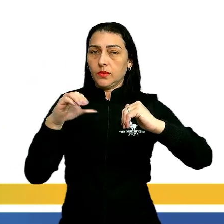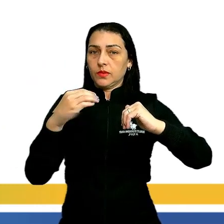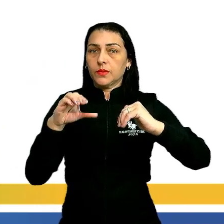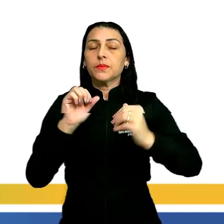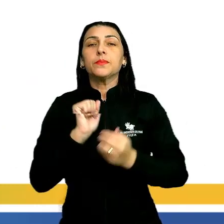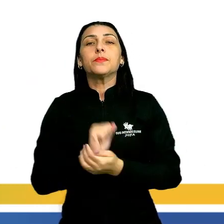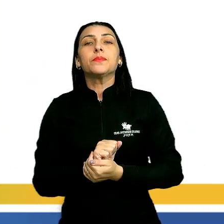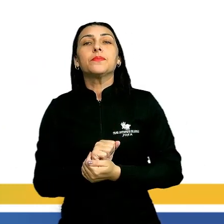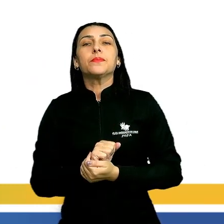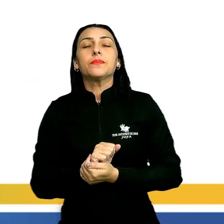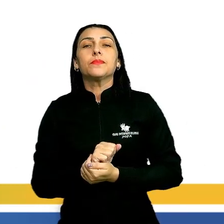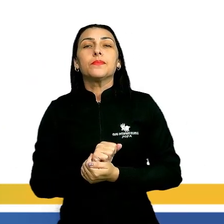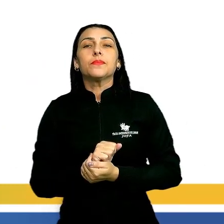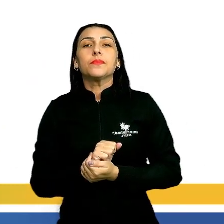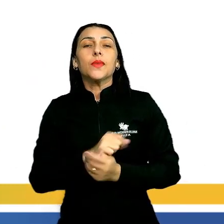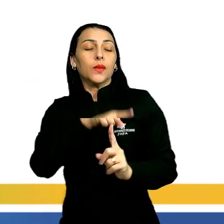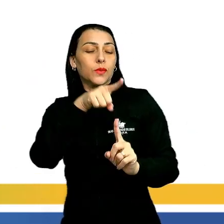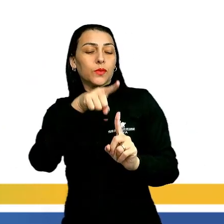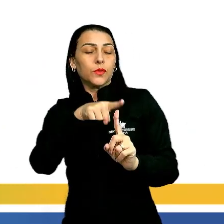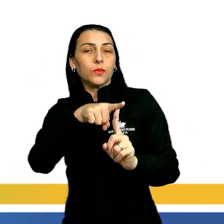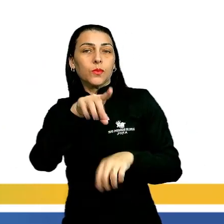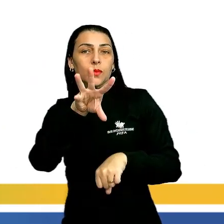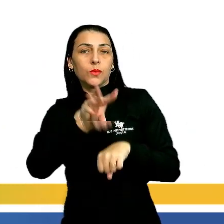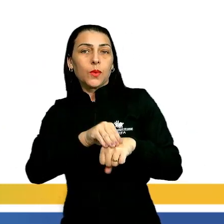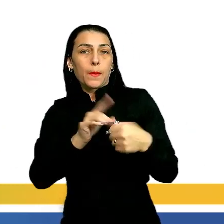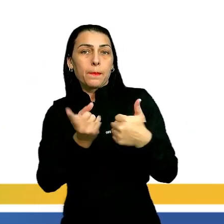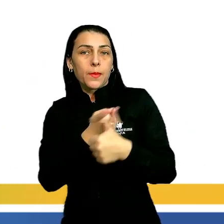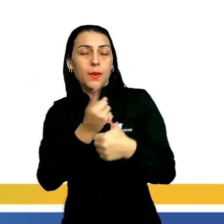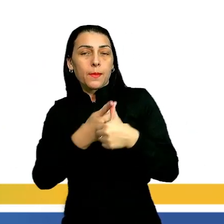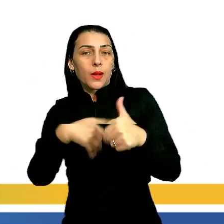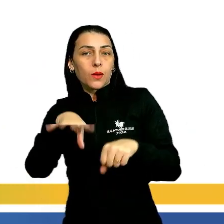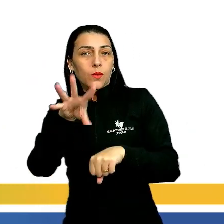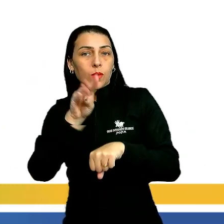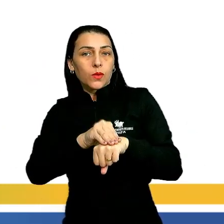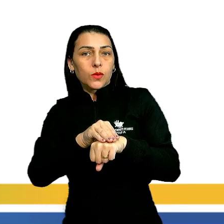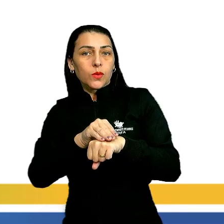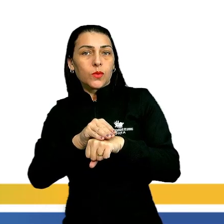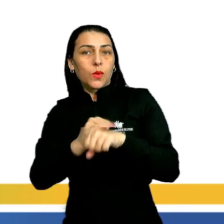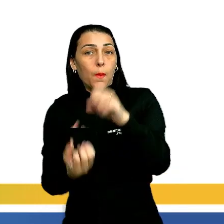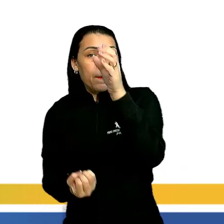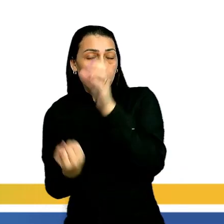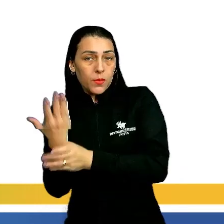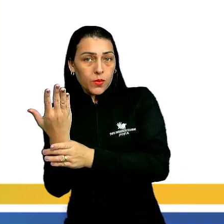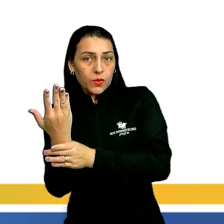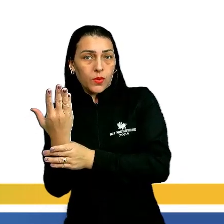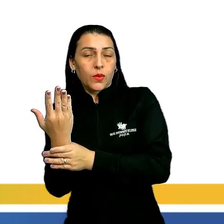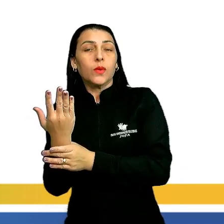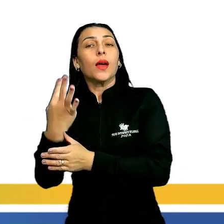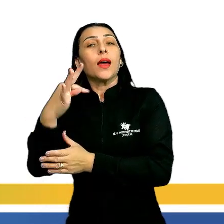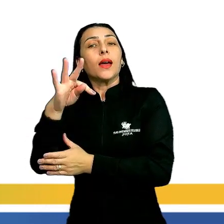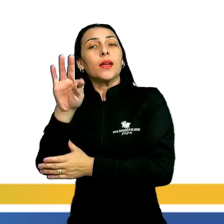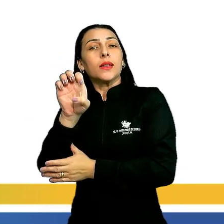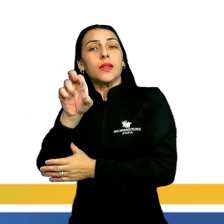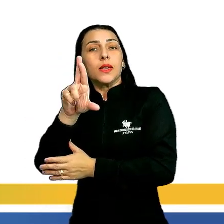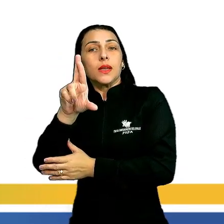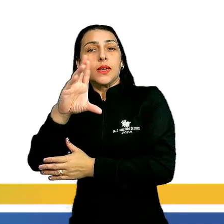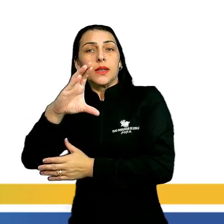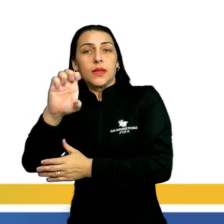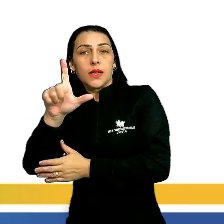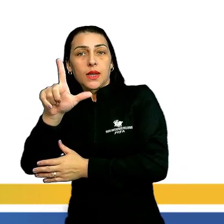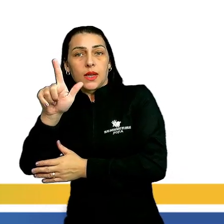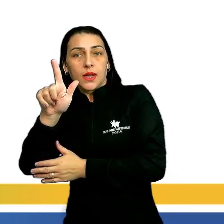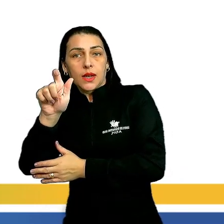Então, estes tipos de conhecimento são, primeiro, o conhecimento produtivo, por exemplo, a tecelagem, a